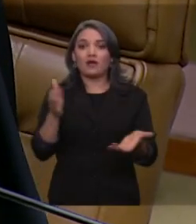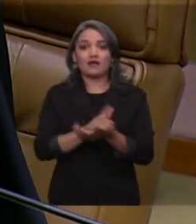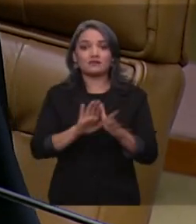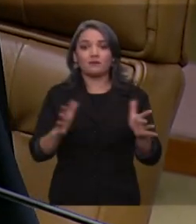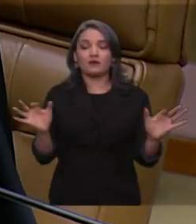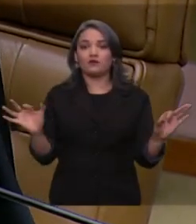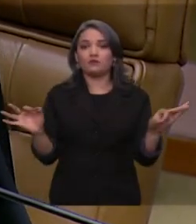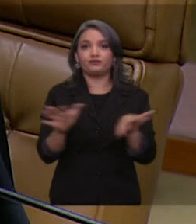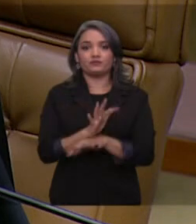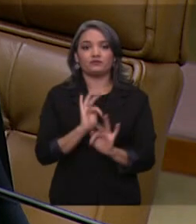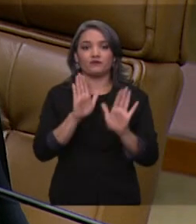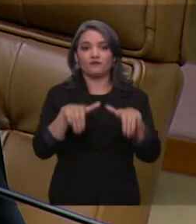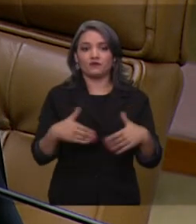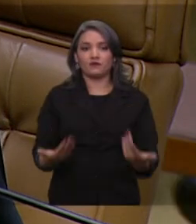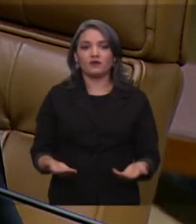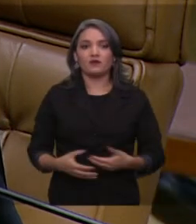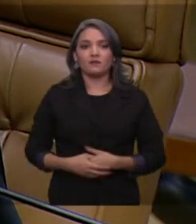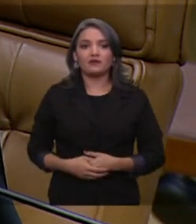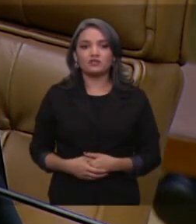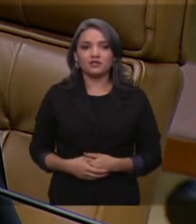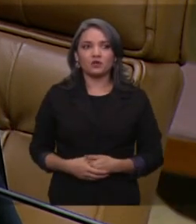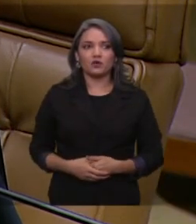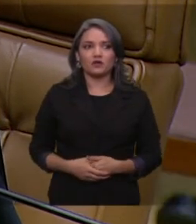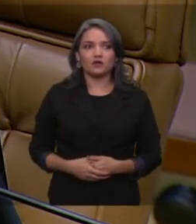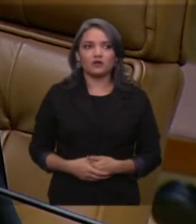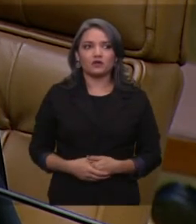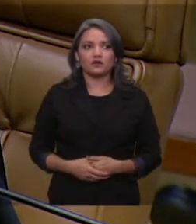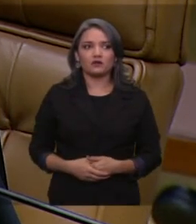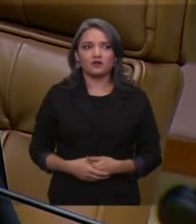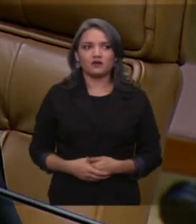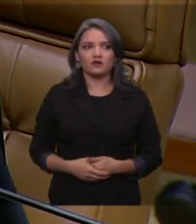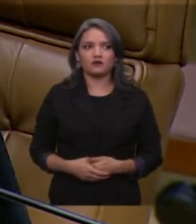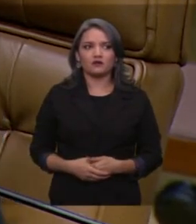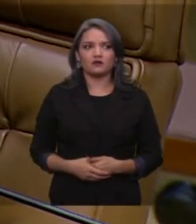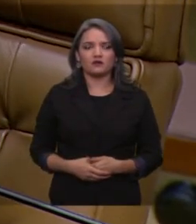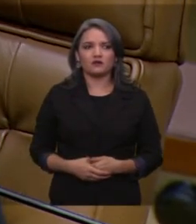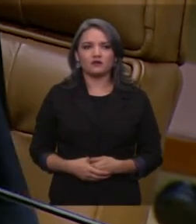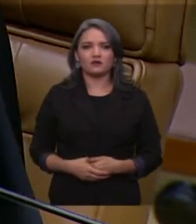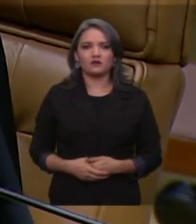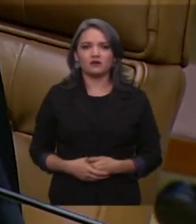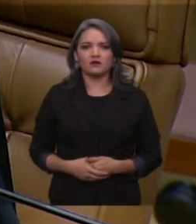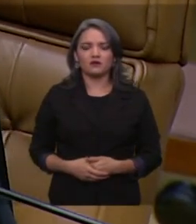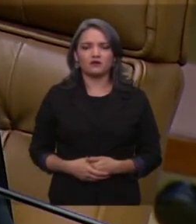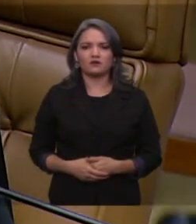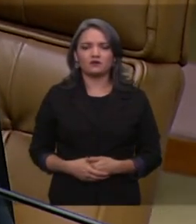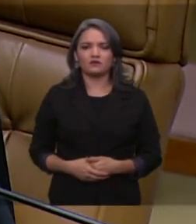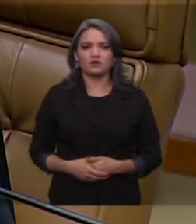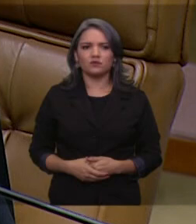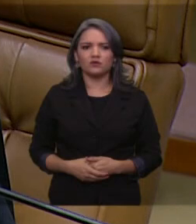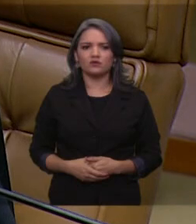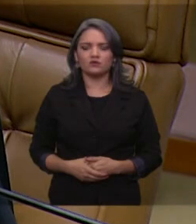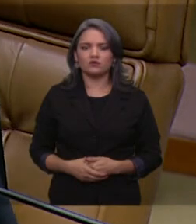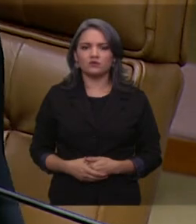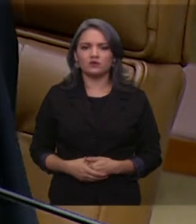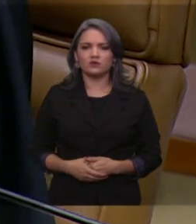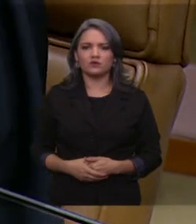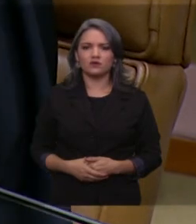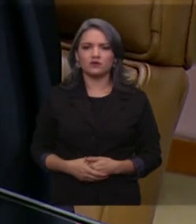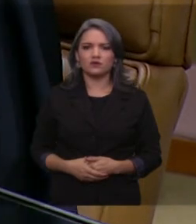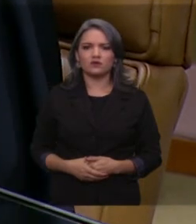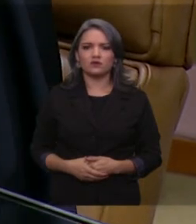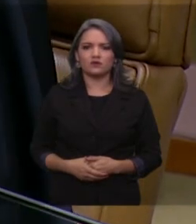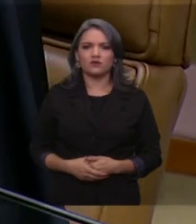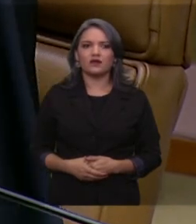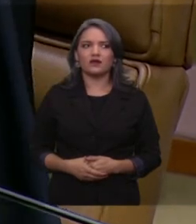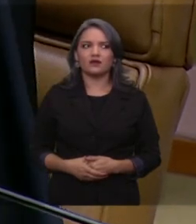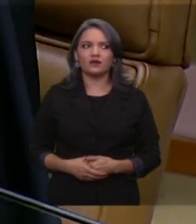casamento, a possibilidade ou não de o casamento ser encerrado, não somente pela morte.